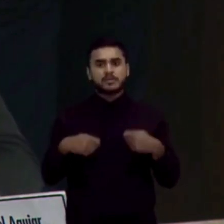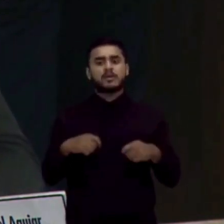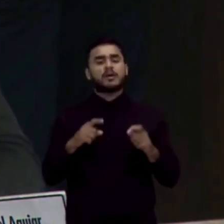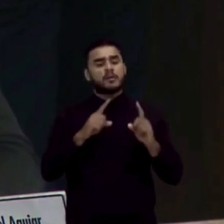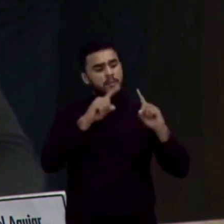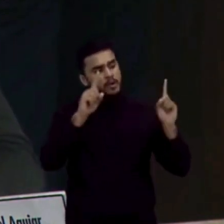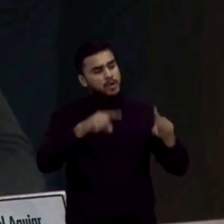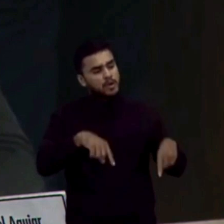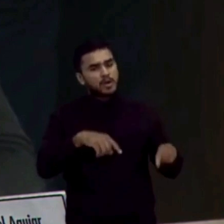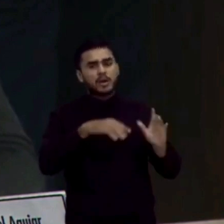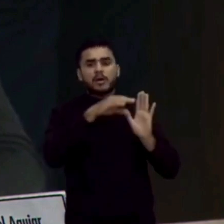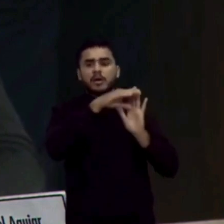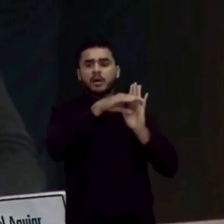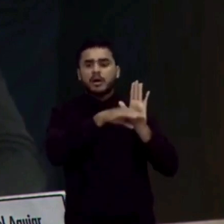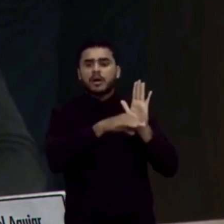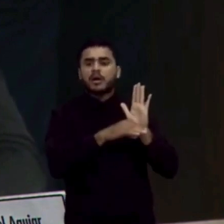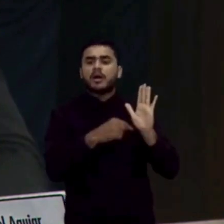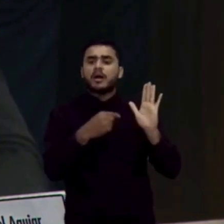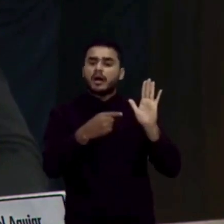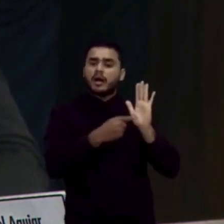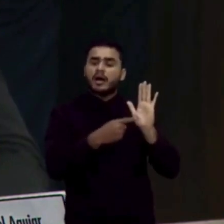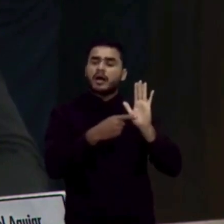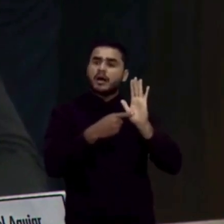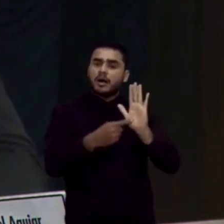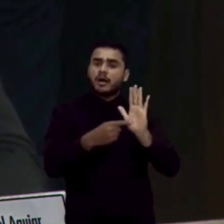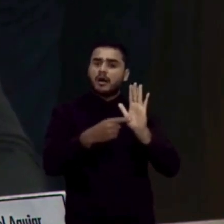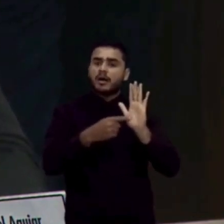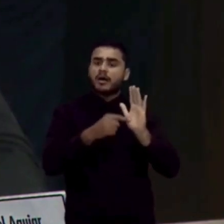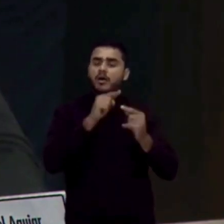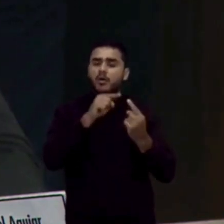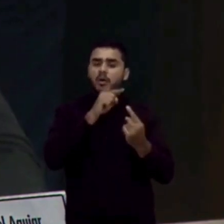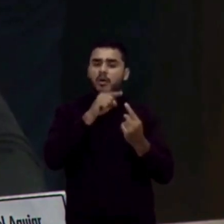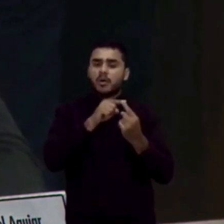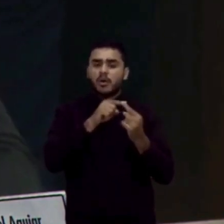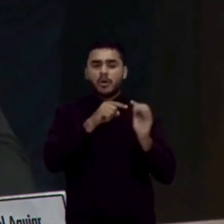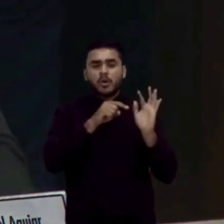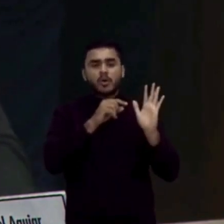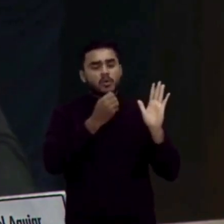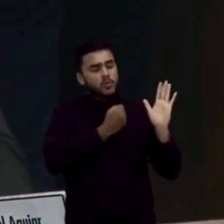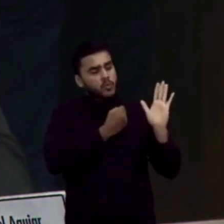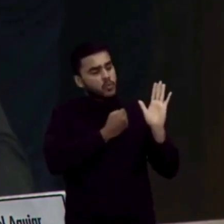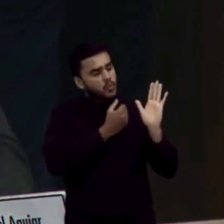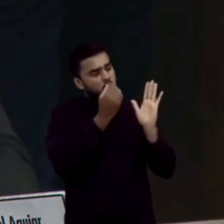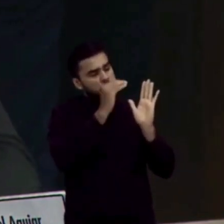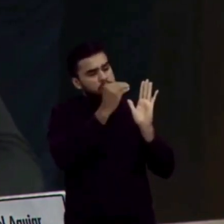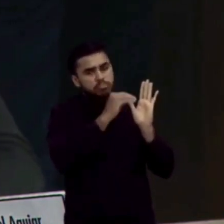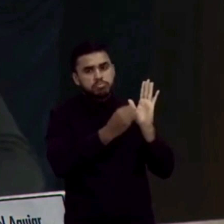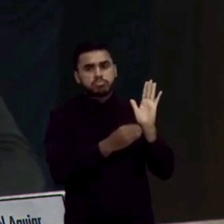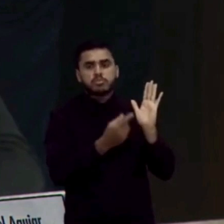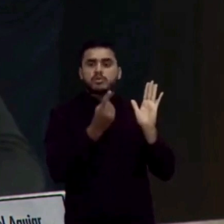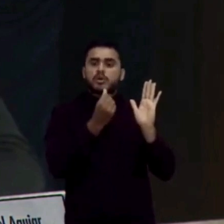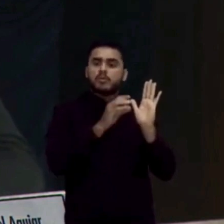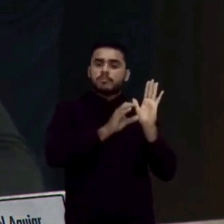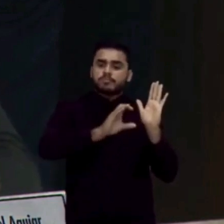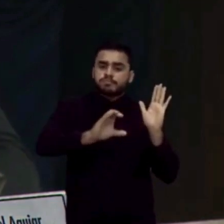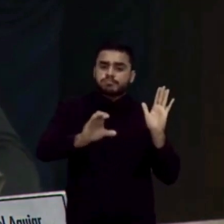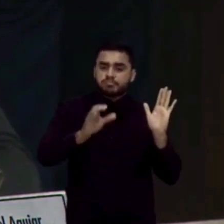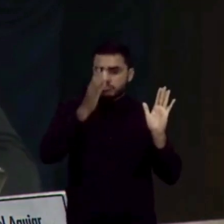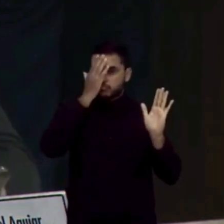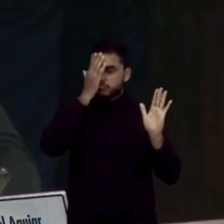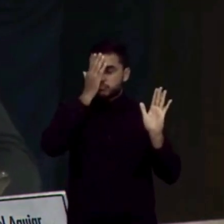demandam uma apresentação técnica, objetiva, com os números e a destinação do que a gente está